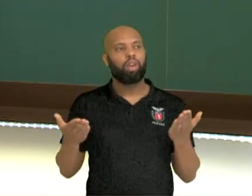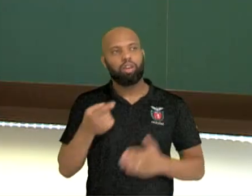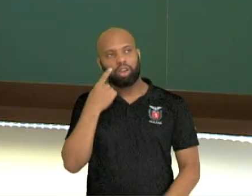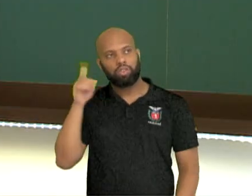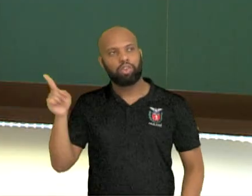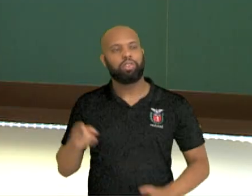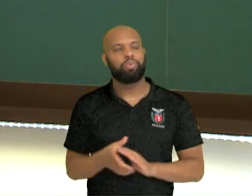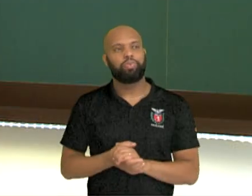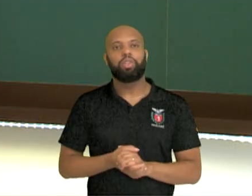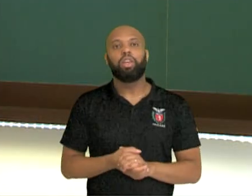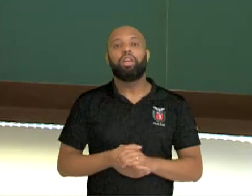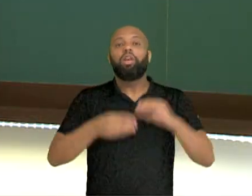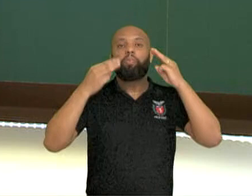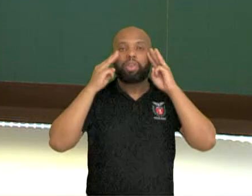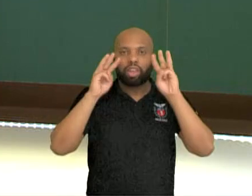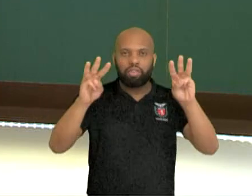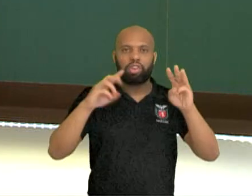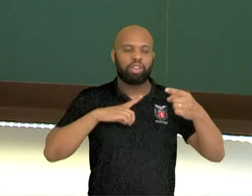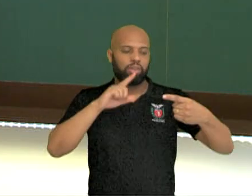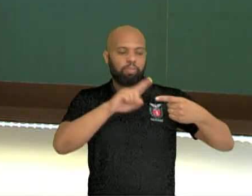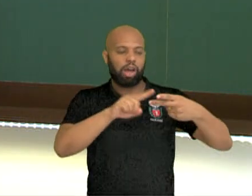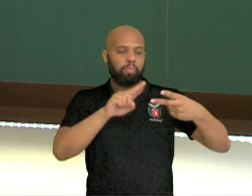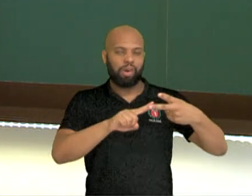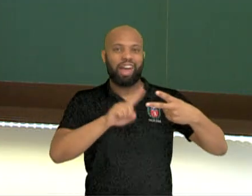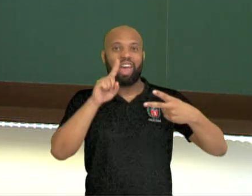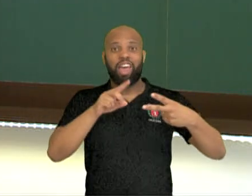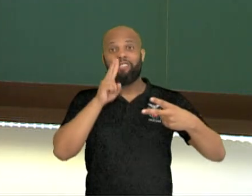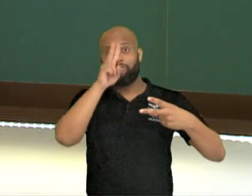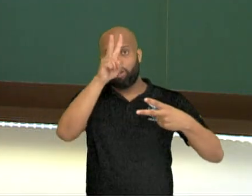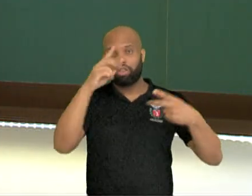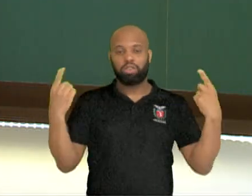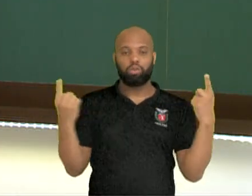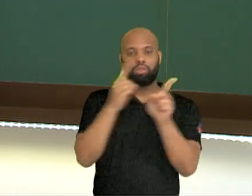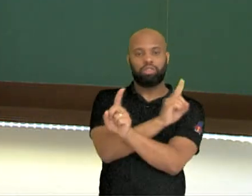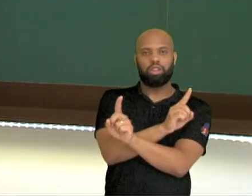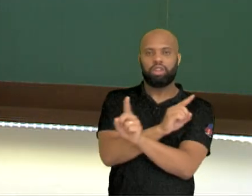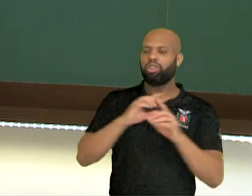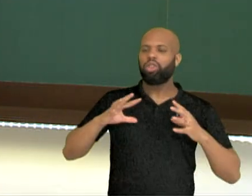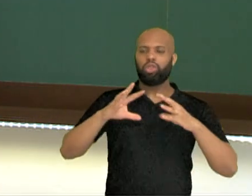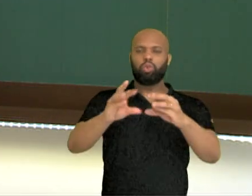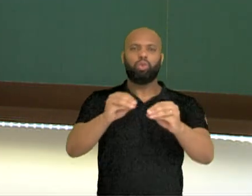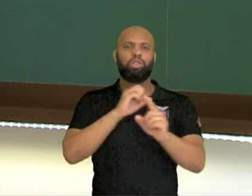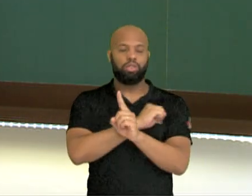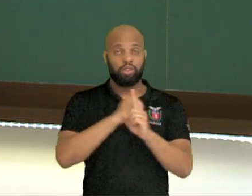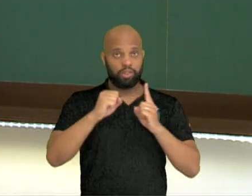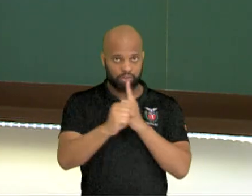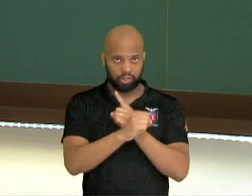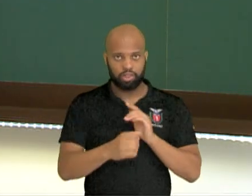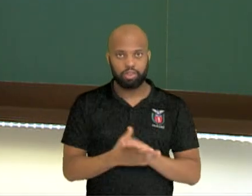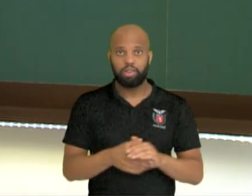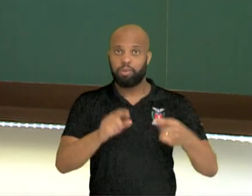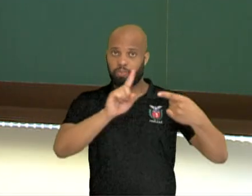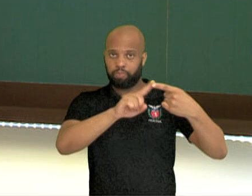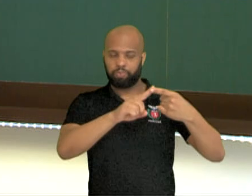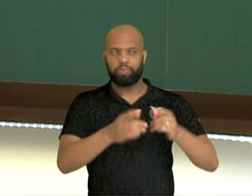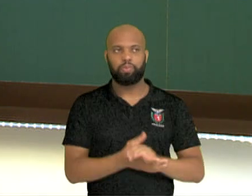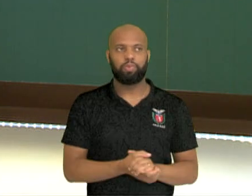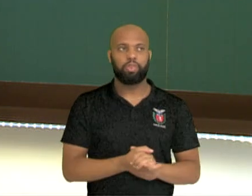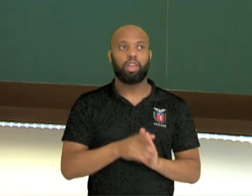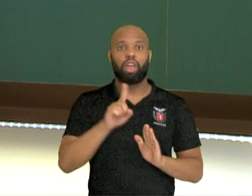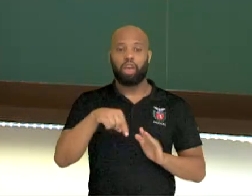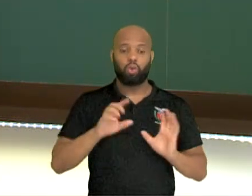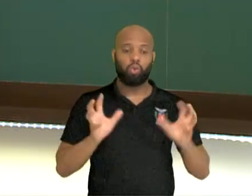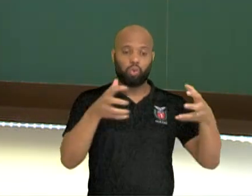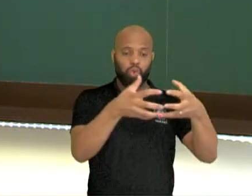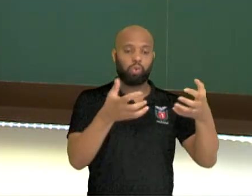Para Maquiavel, existem duas forças opostas em todas as sociedades. Uma delas é o coletivo